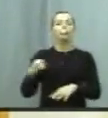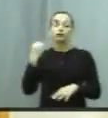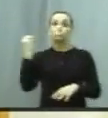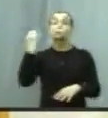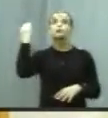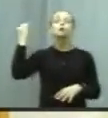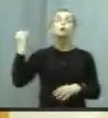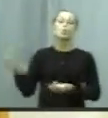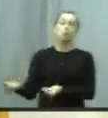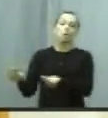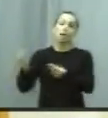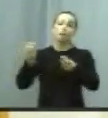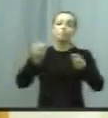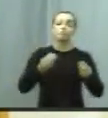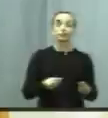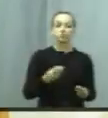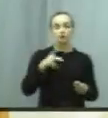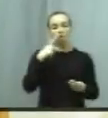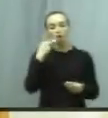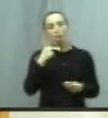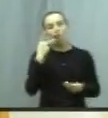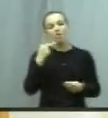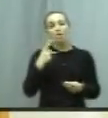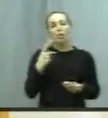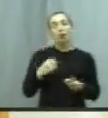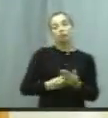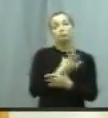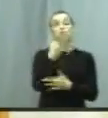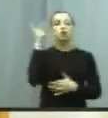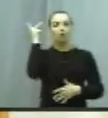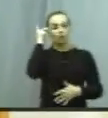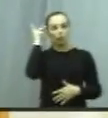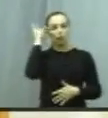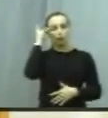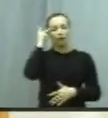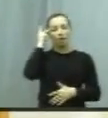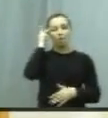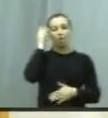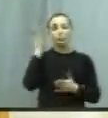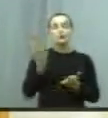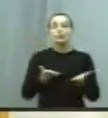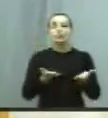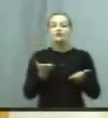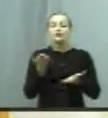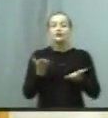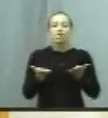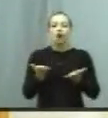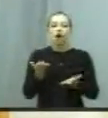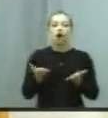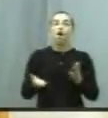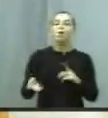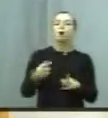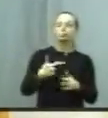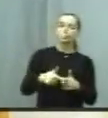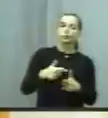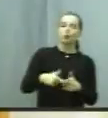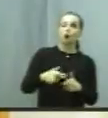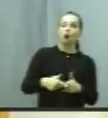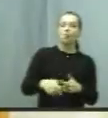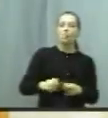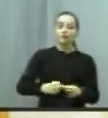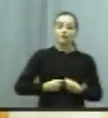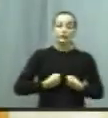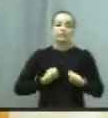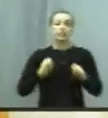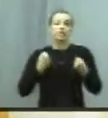não para comentar o que acontece em são paulo mas para criar o paradigma de que quando a gente tem um problema mas têm vontade de